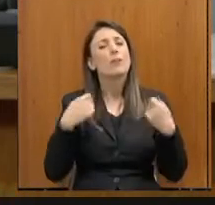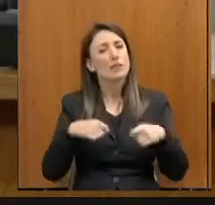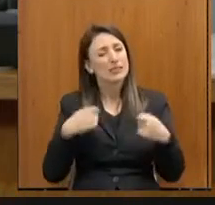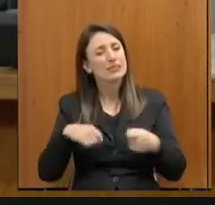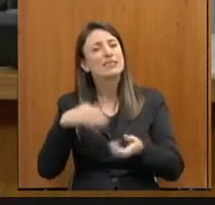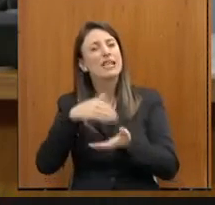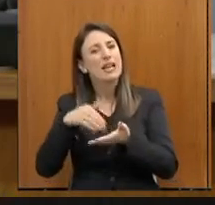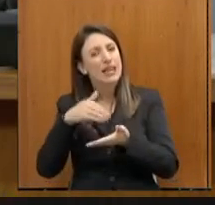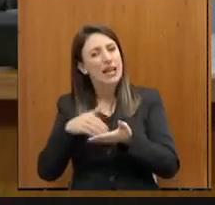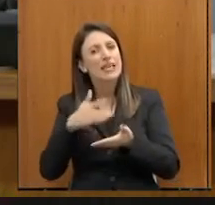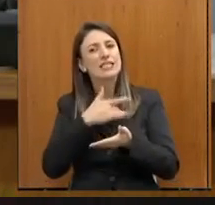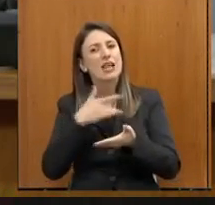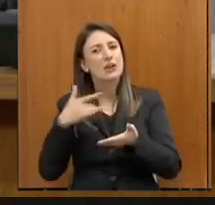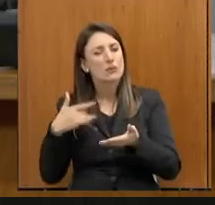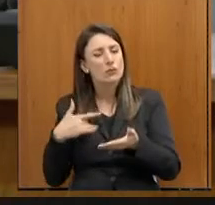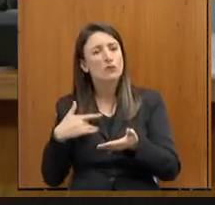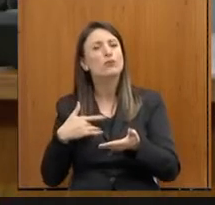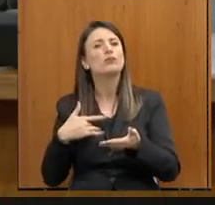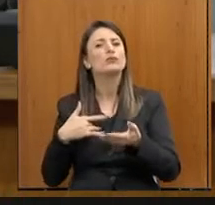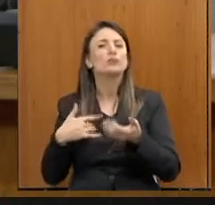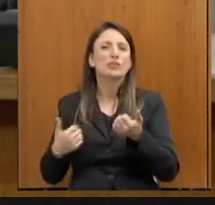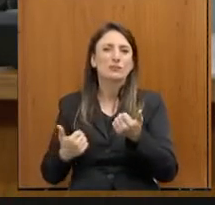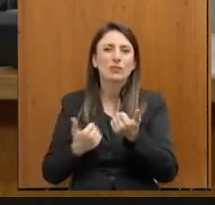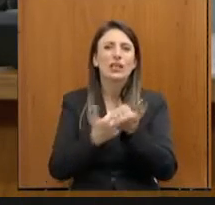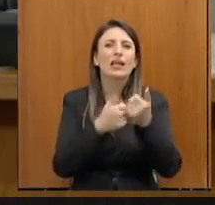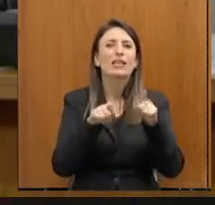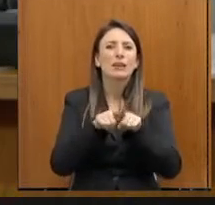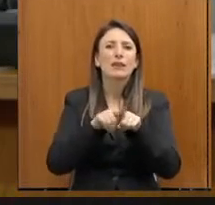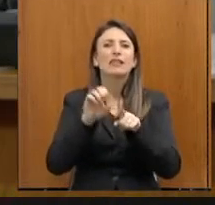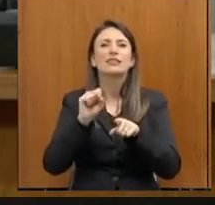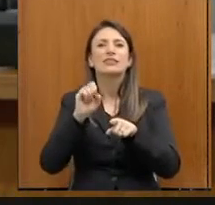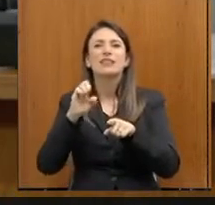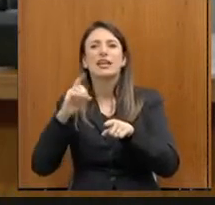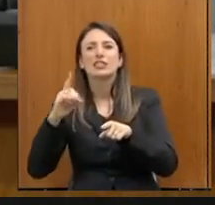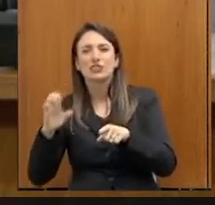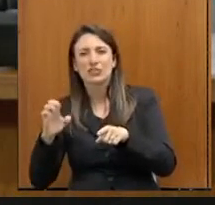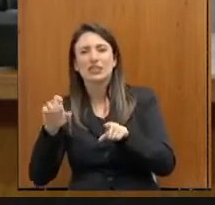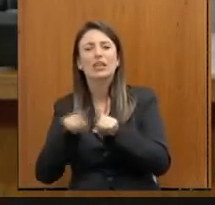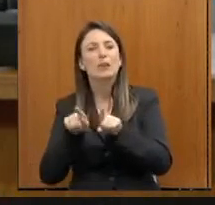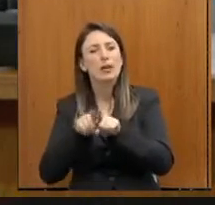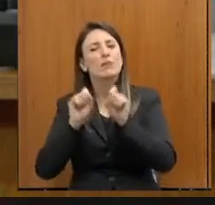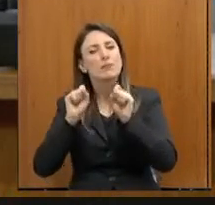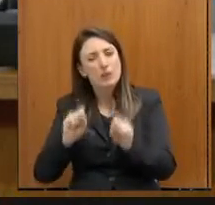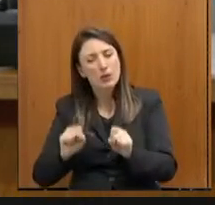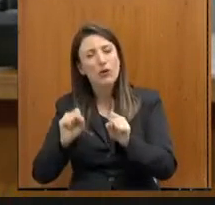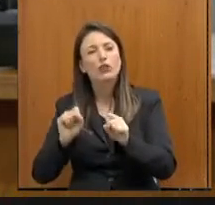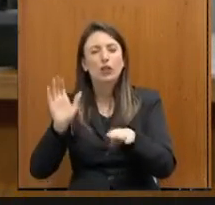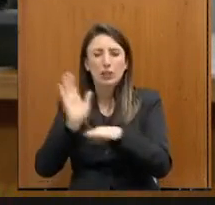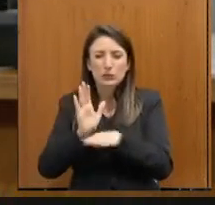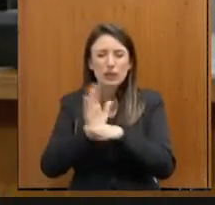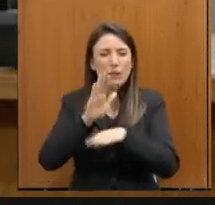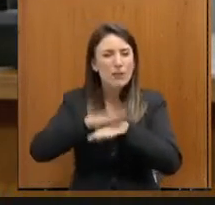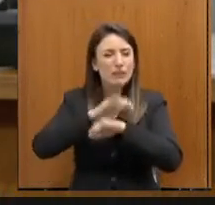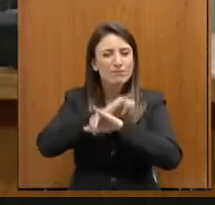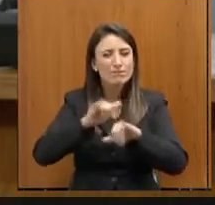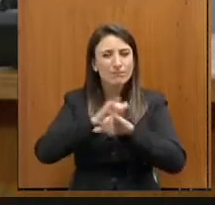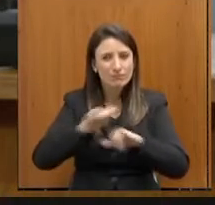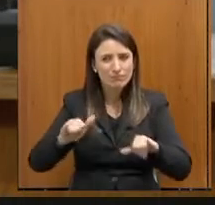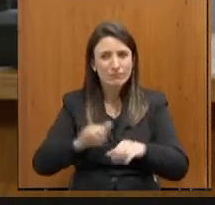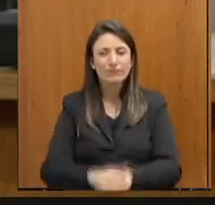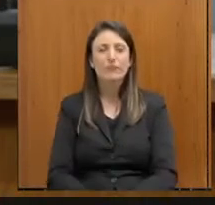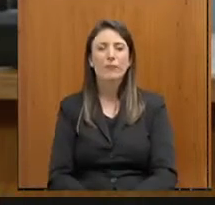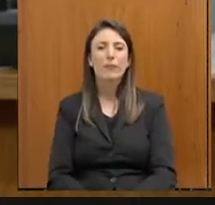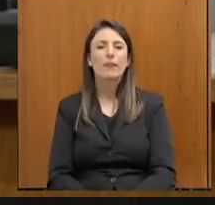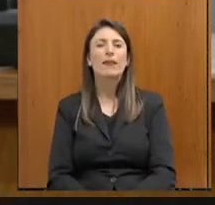Secretaria de Saúde e a sede pode estar ali junto ajudando nesta propagação com relação ao plano de expansão